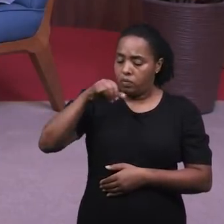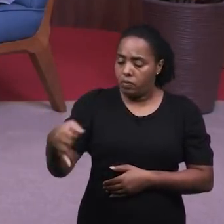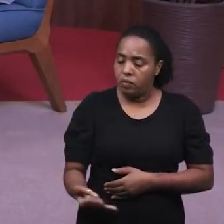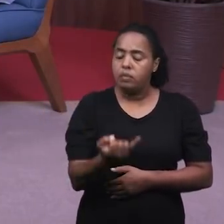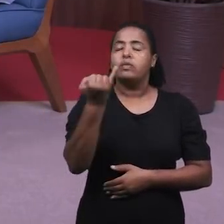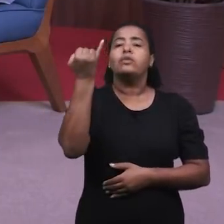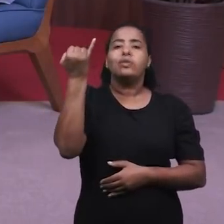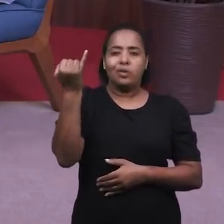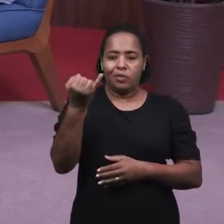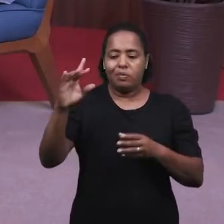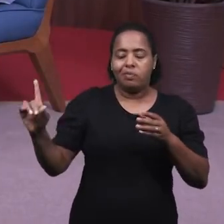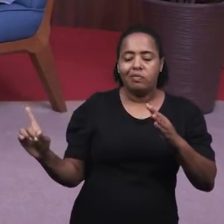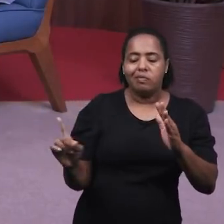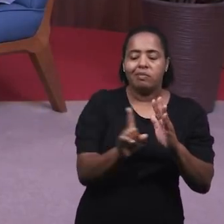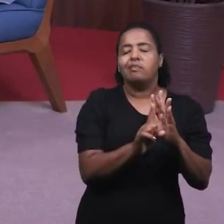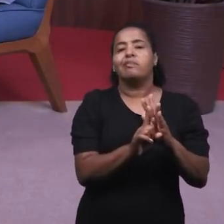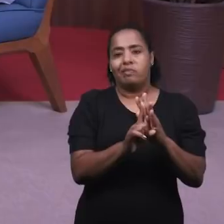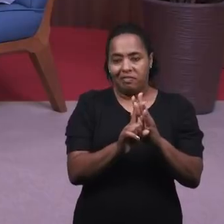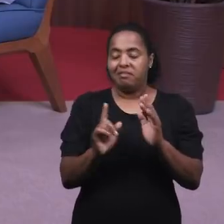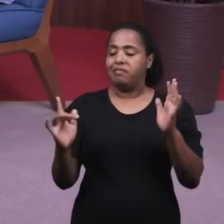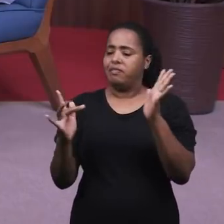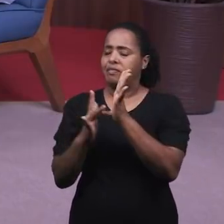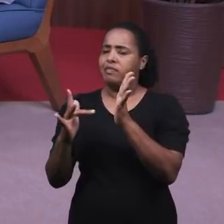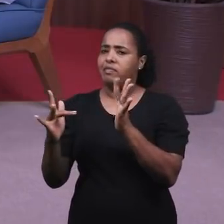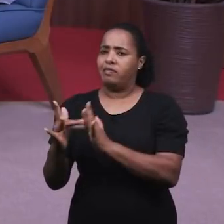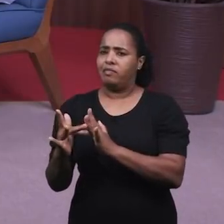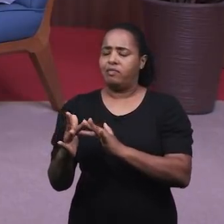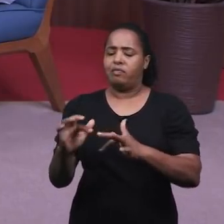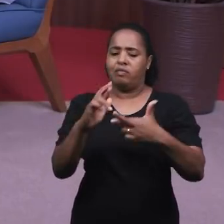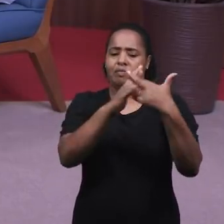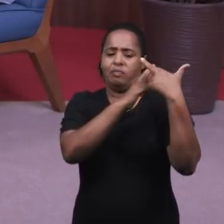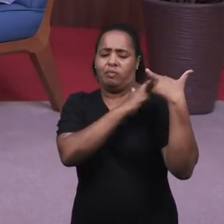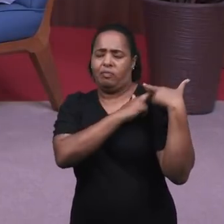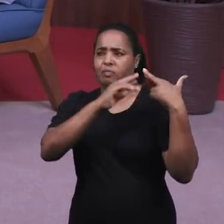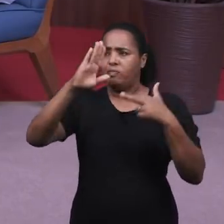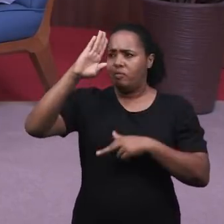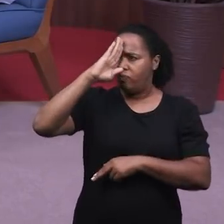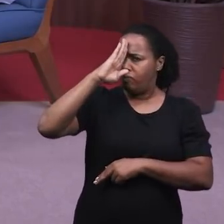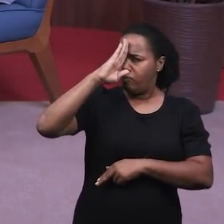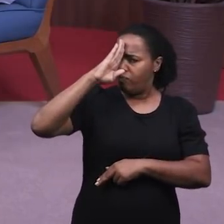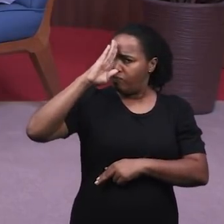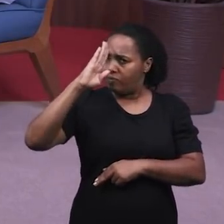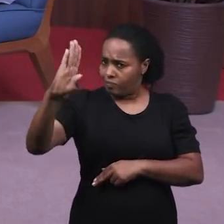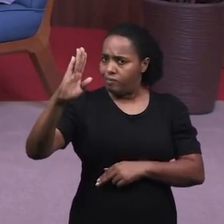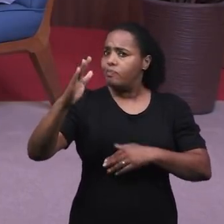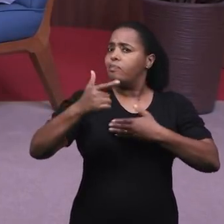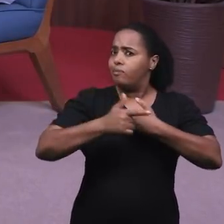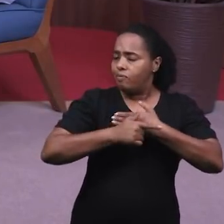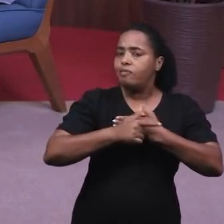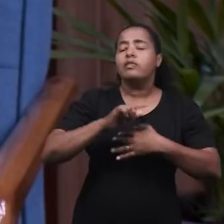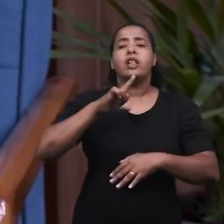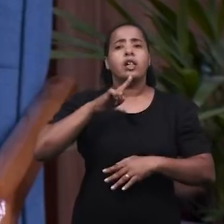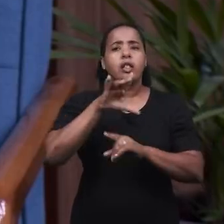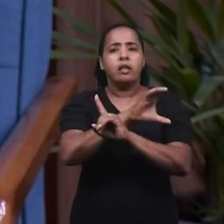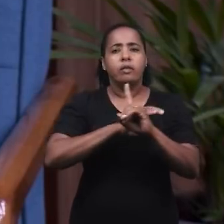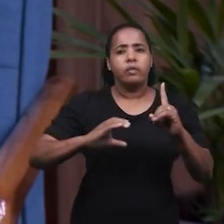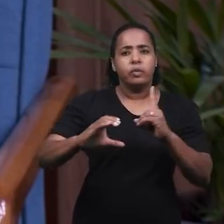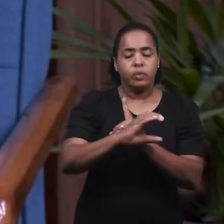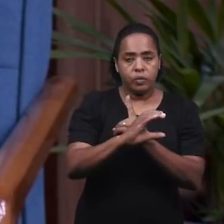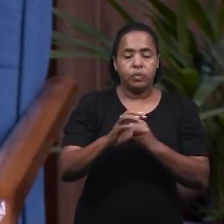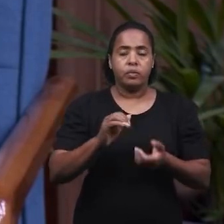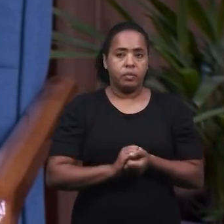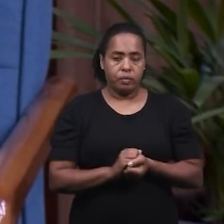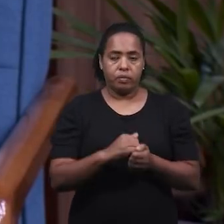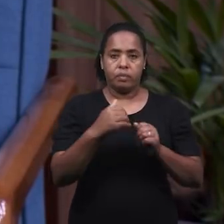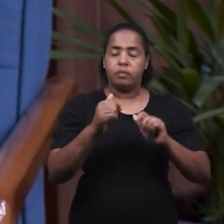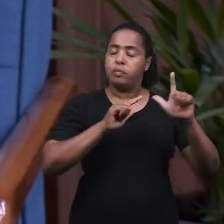oportunidade de sermos incluídos. Jesus assumiu o papel principal neste culto. No programa de hoje,